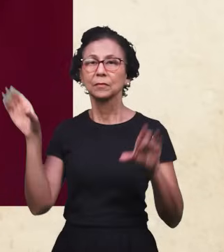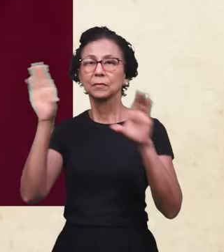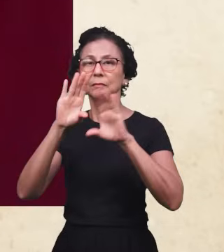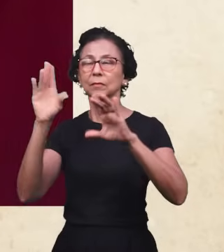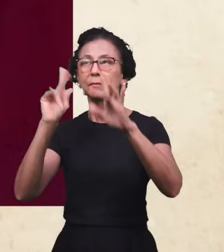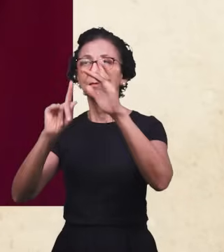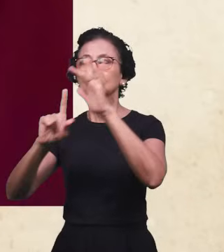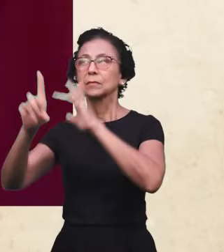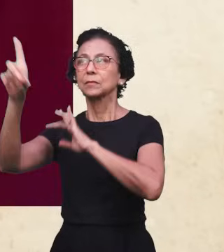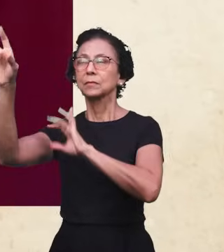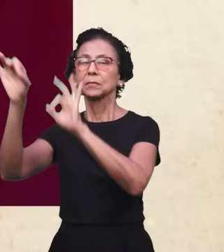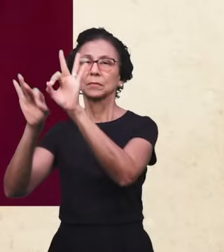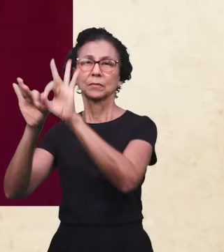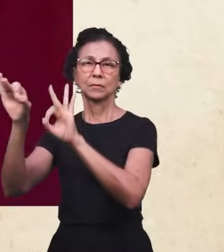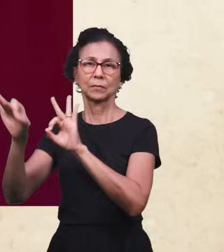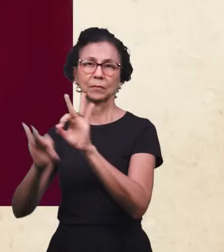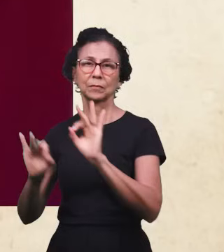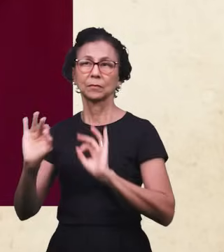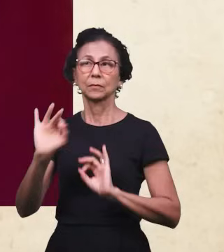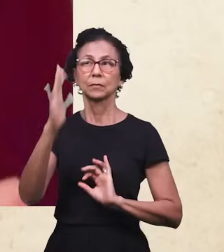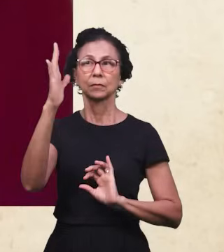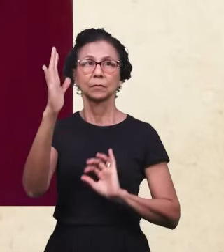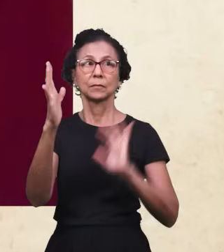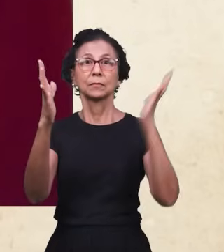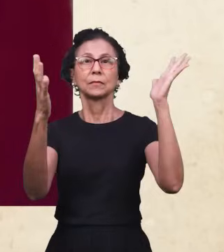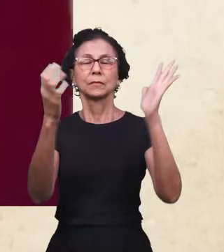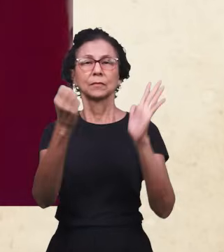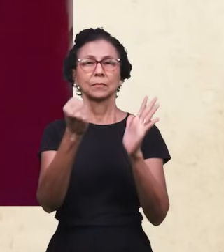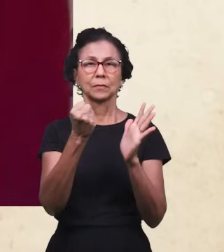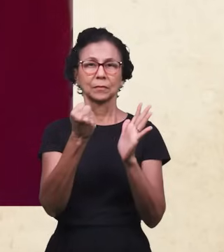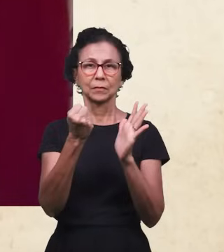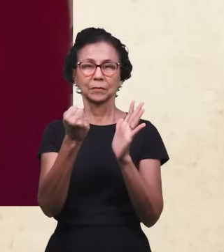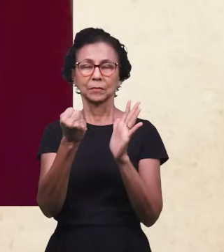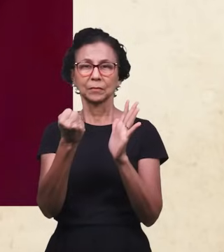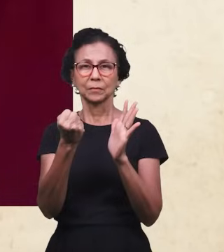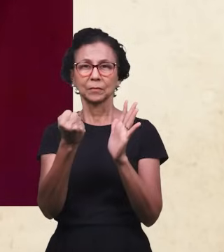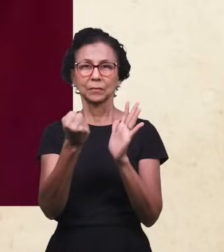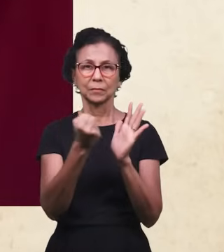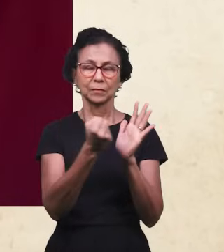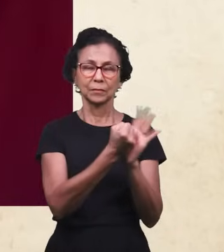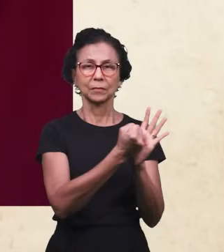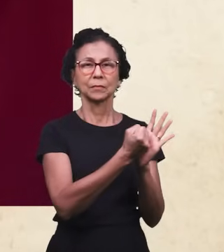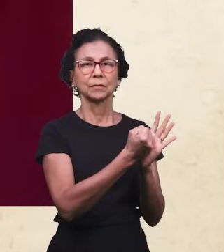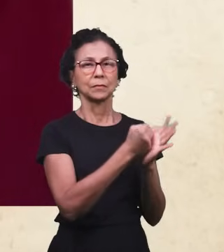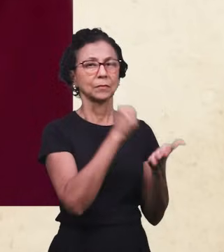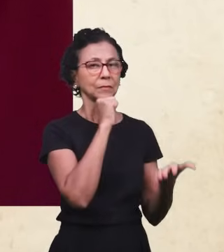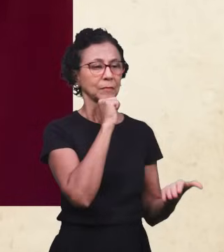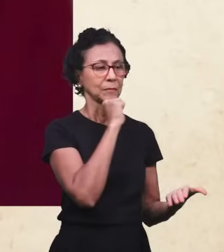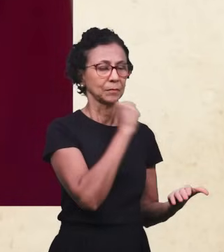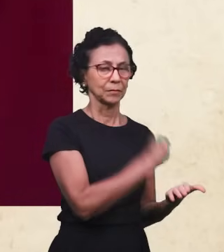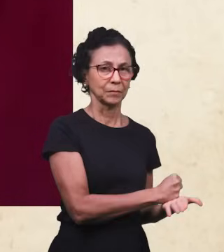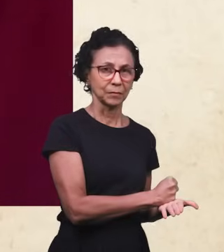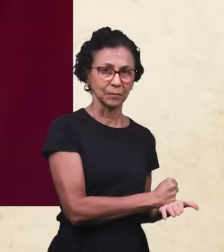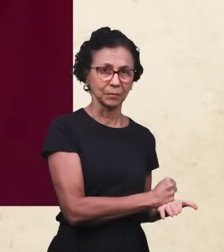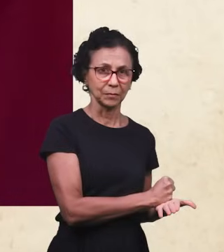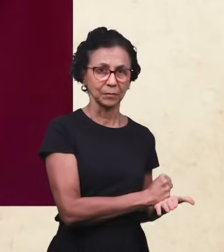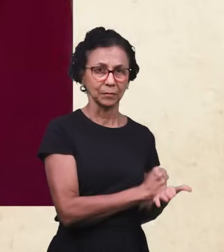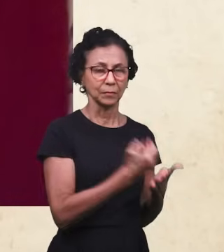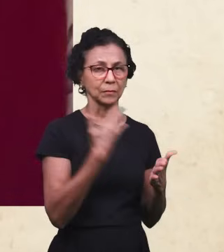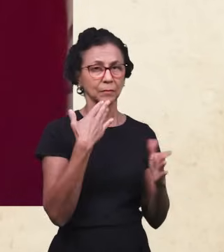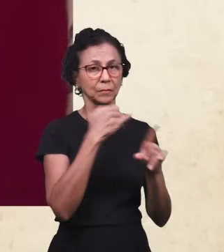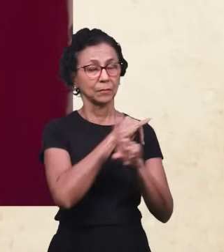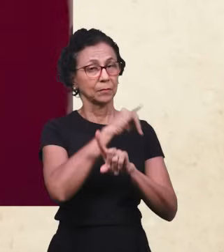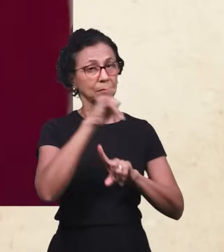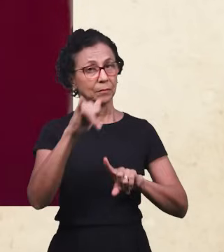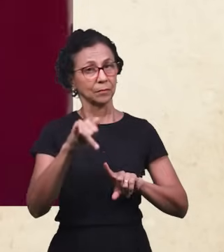na eternidade. Os marcos proféticos do Velho Testamento foram claros pelos